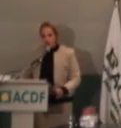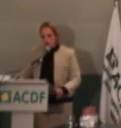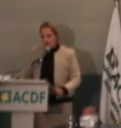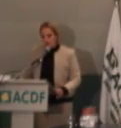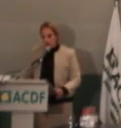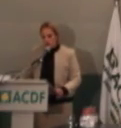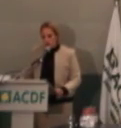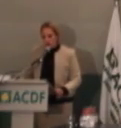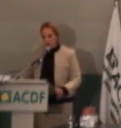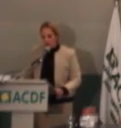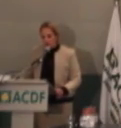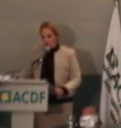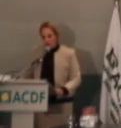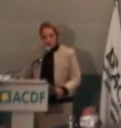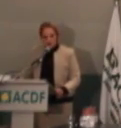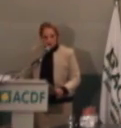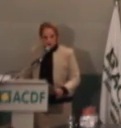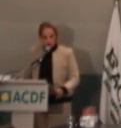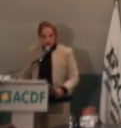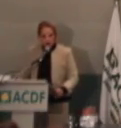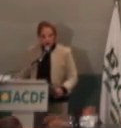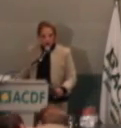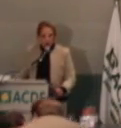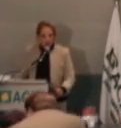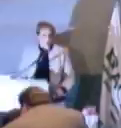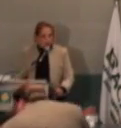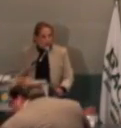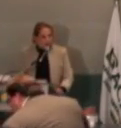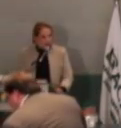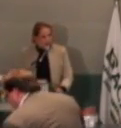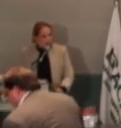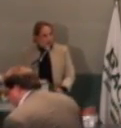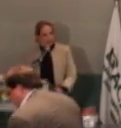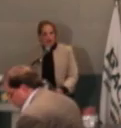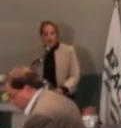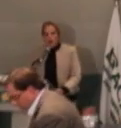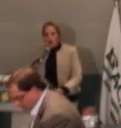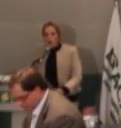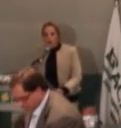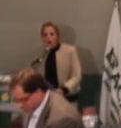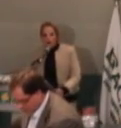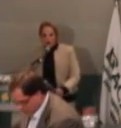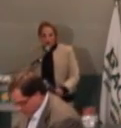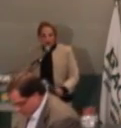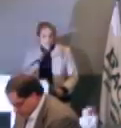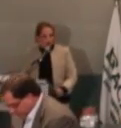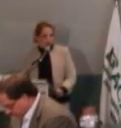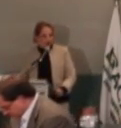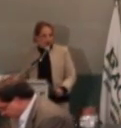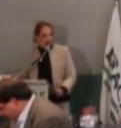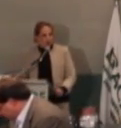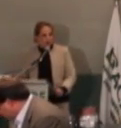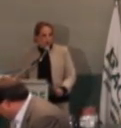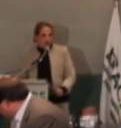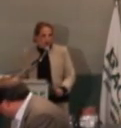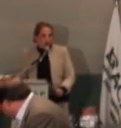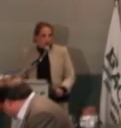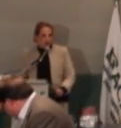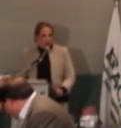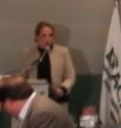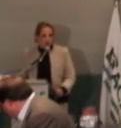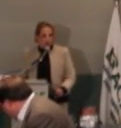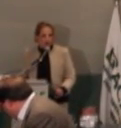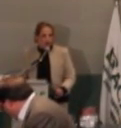da seguinte maneira. Vamos sortear agora, no momento, o candidato que fará a